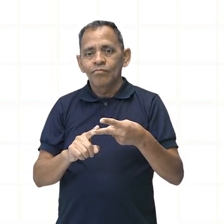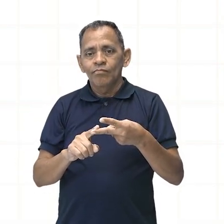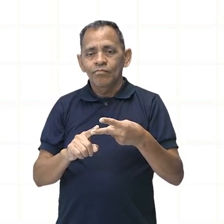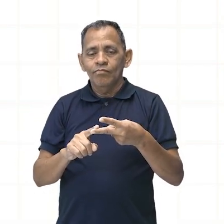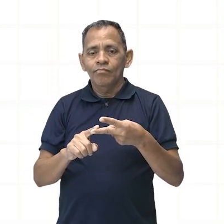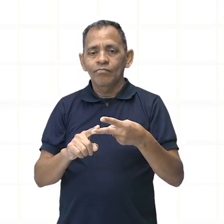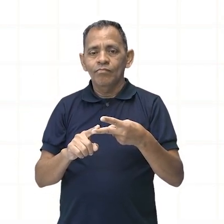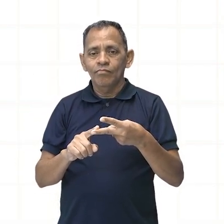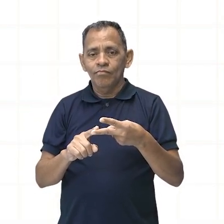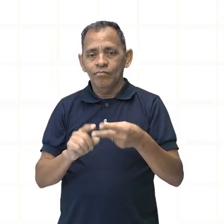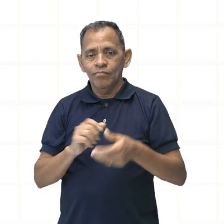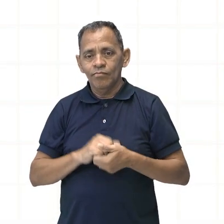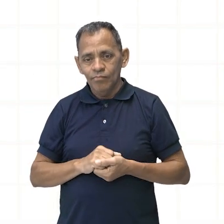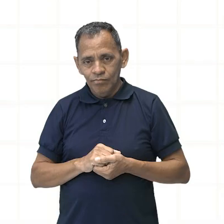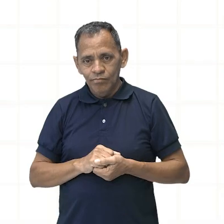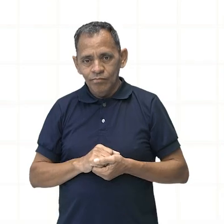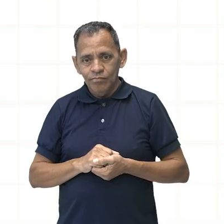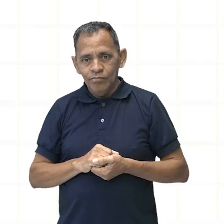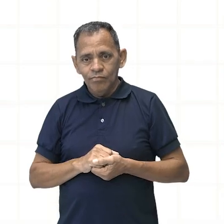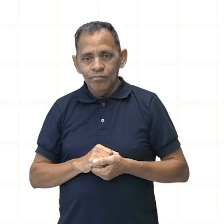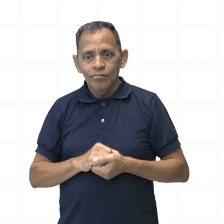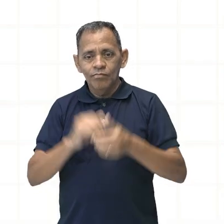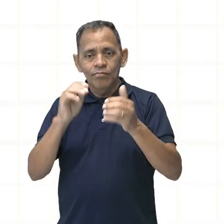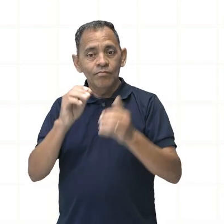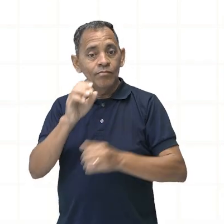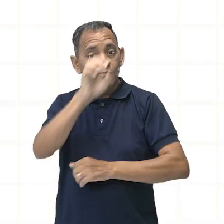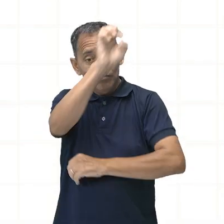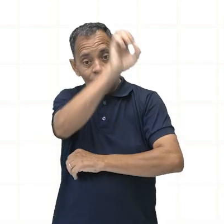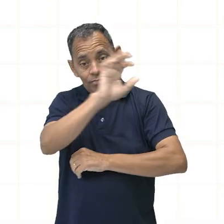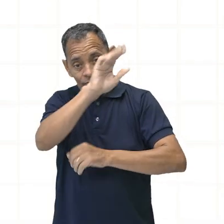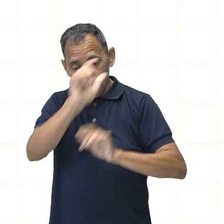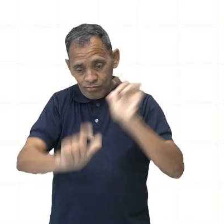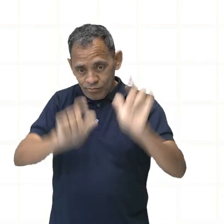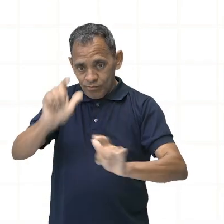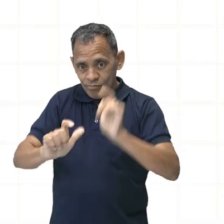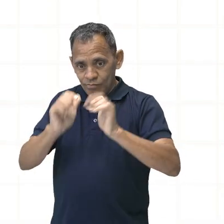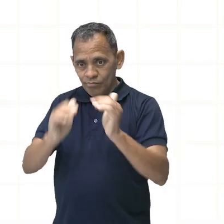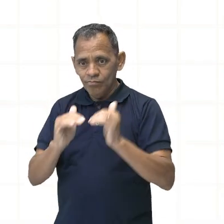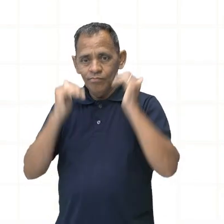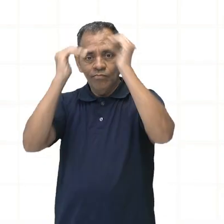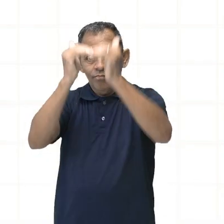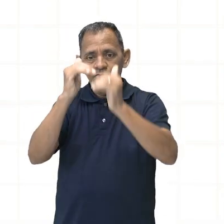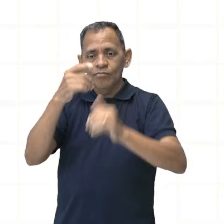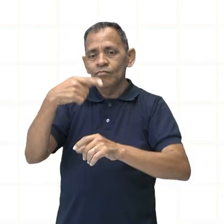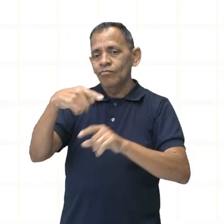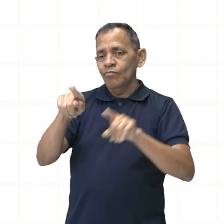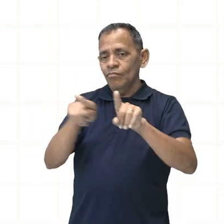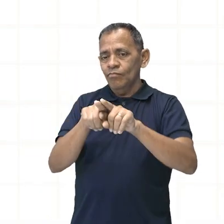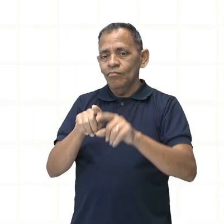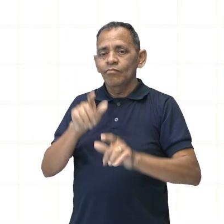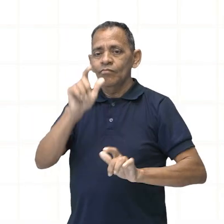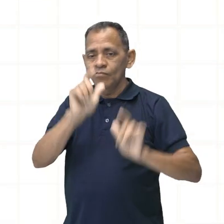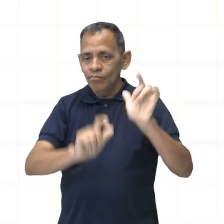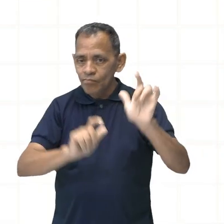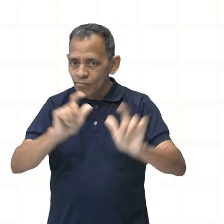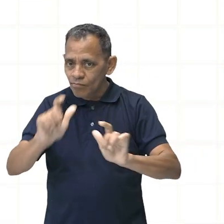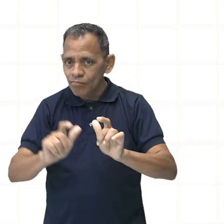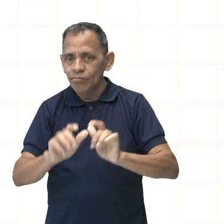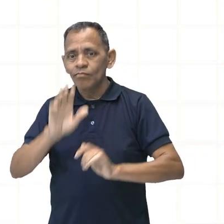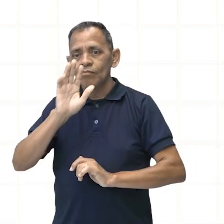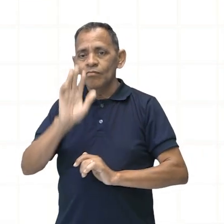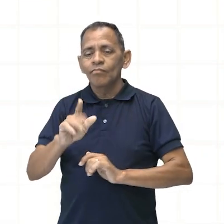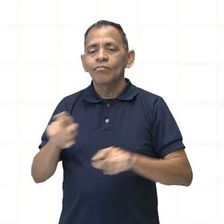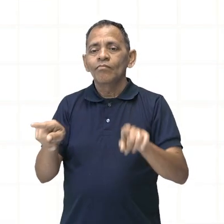civilização europeia, por assim dizer, como superior às outras civilizações, certo? Bem, além